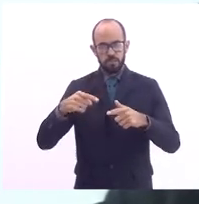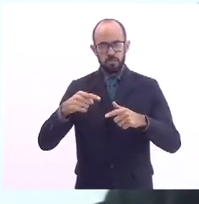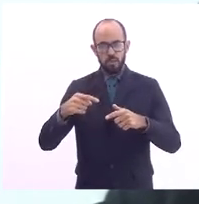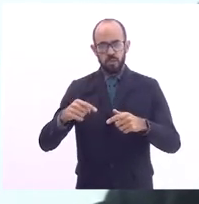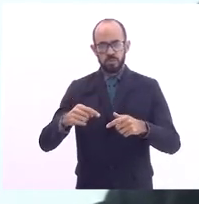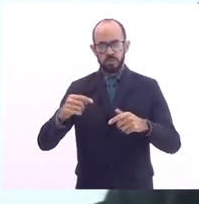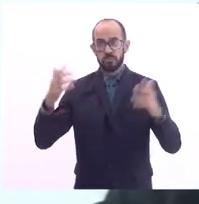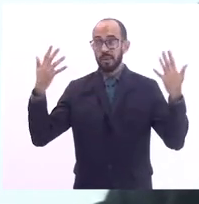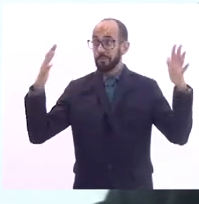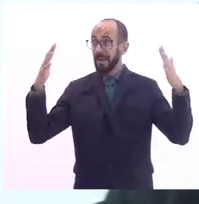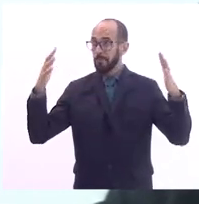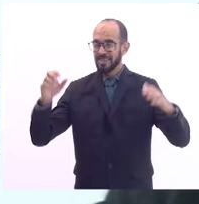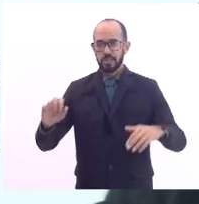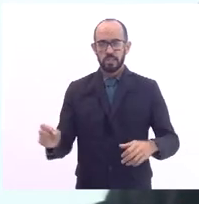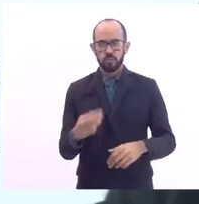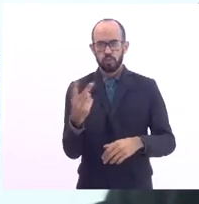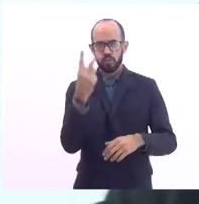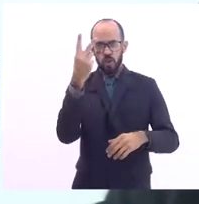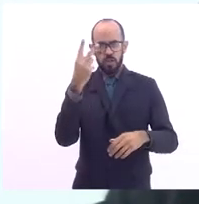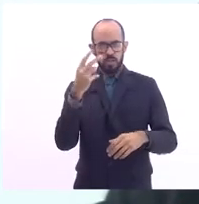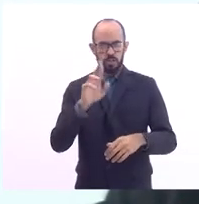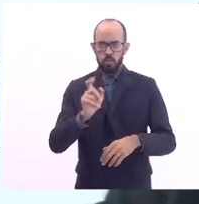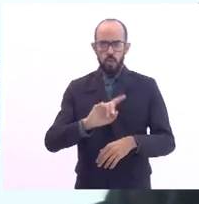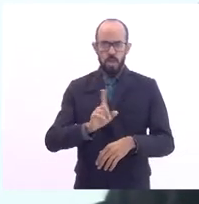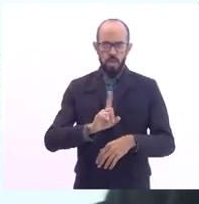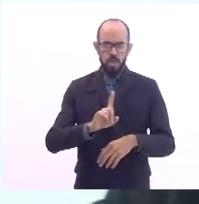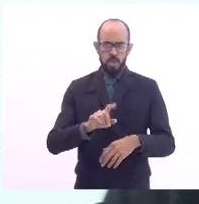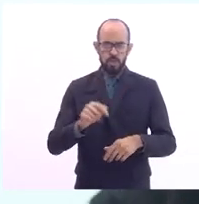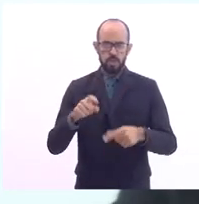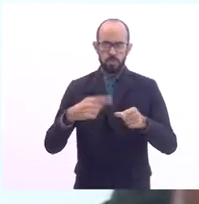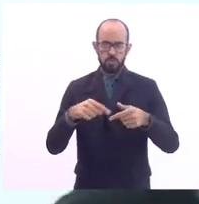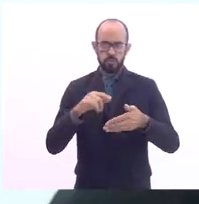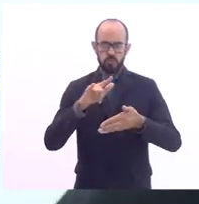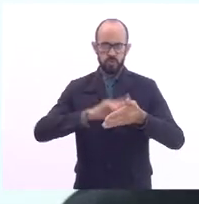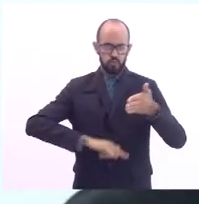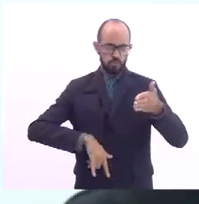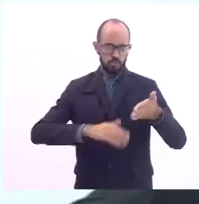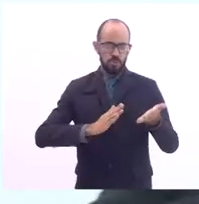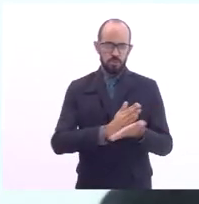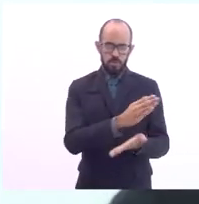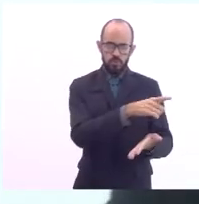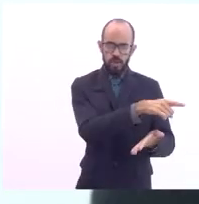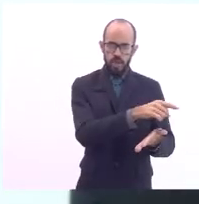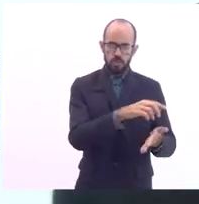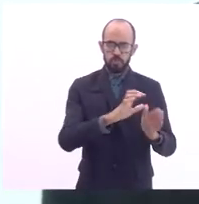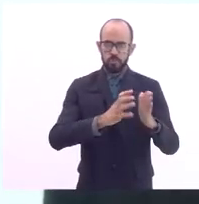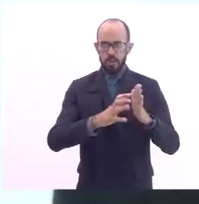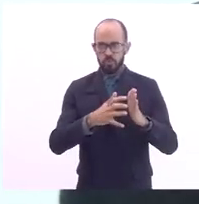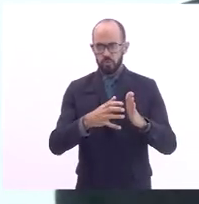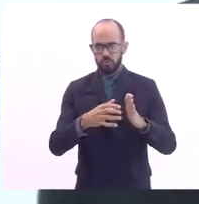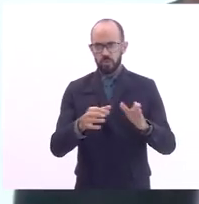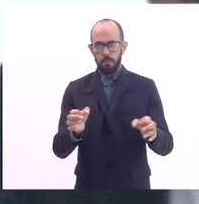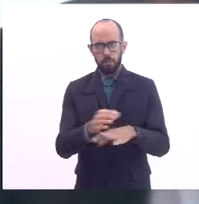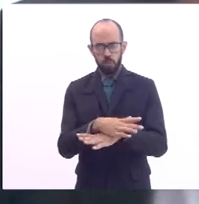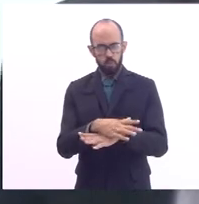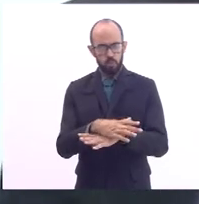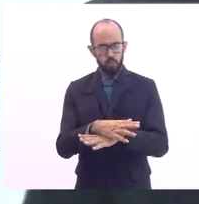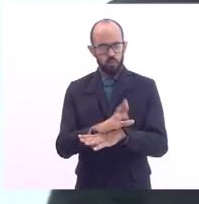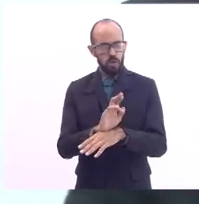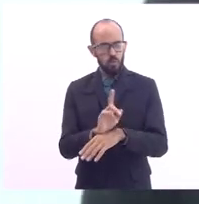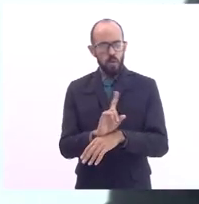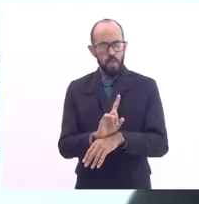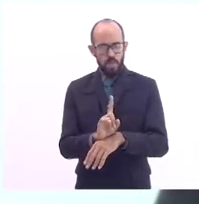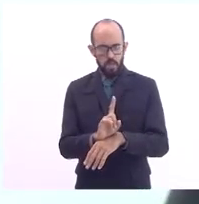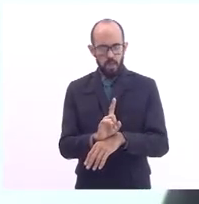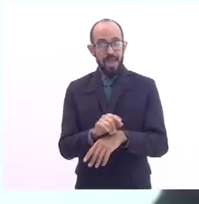não, vamos às prestações de contas, as prestações de contas estão aprovadas, o partido está pronto para daqui a 2 anos outra eleição. É um pouco